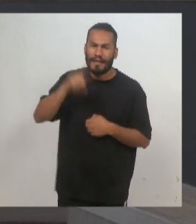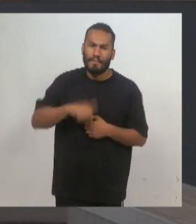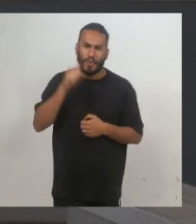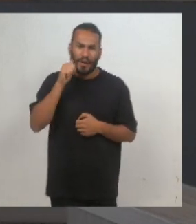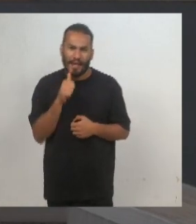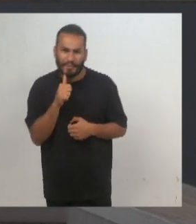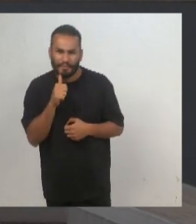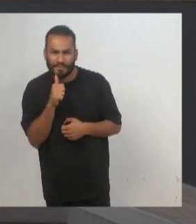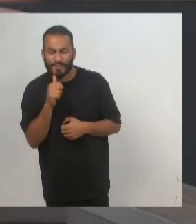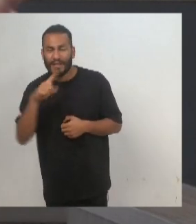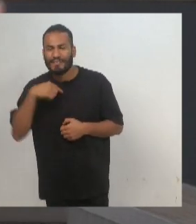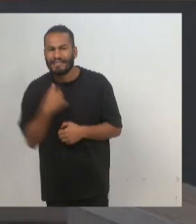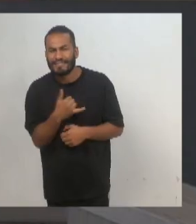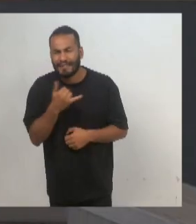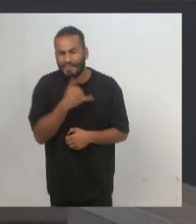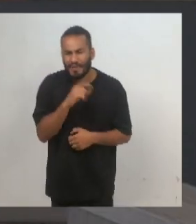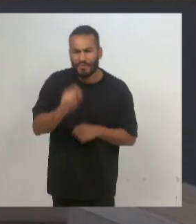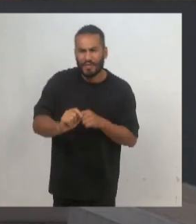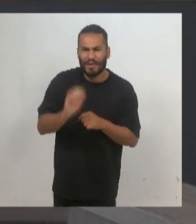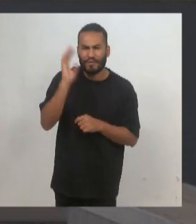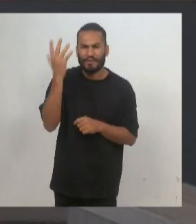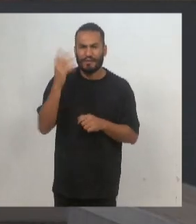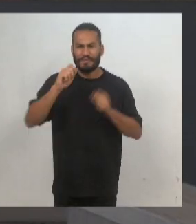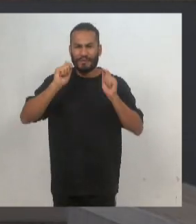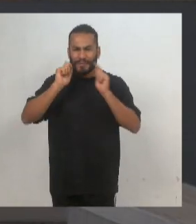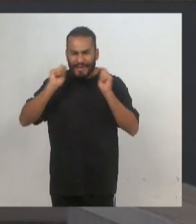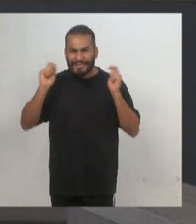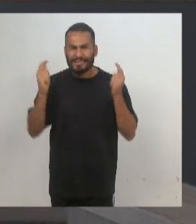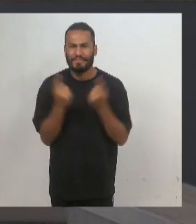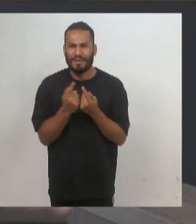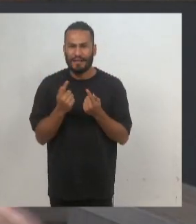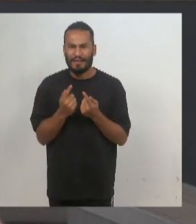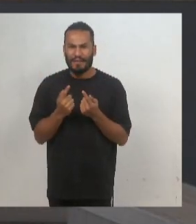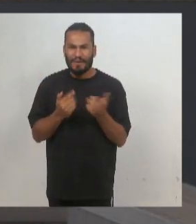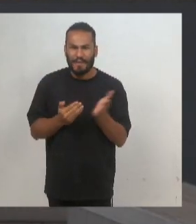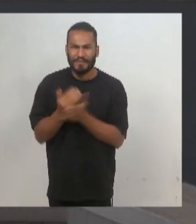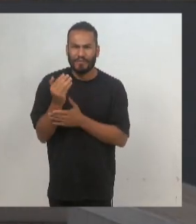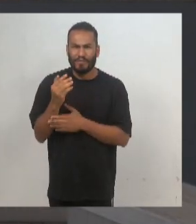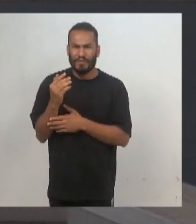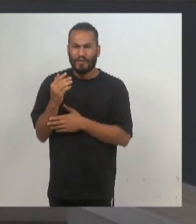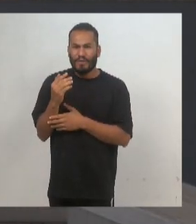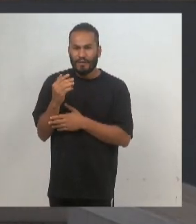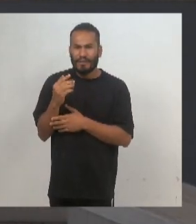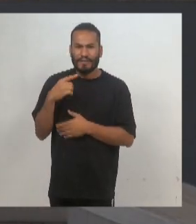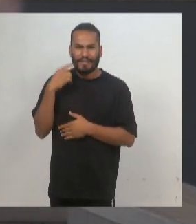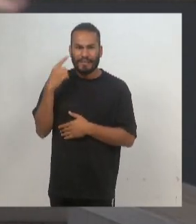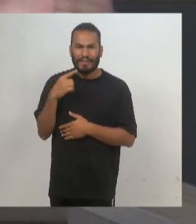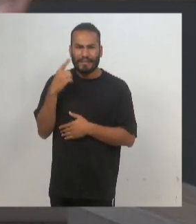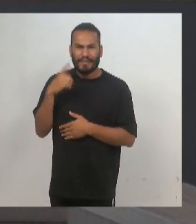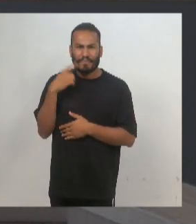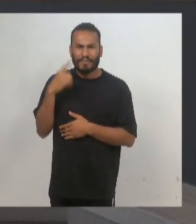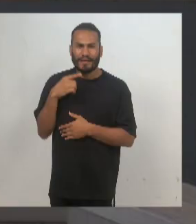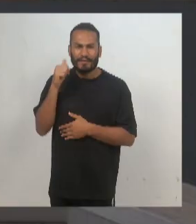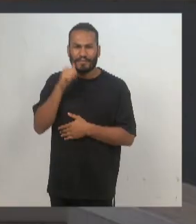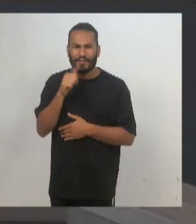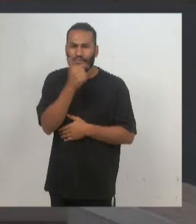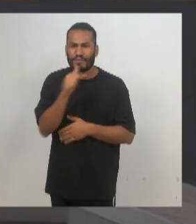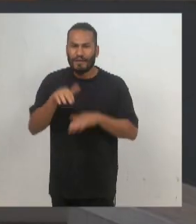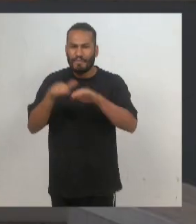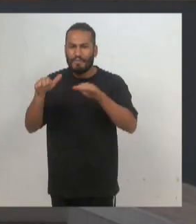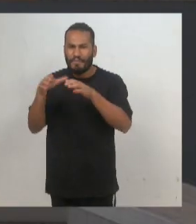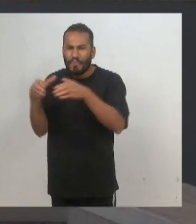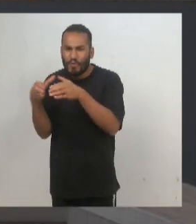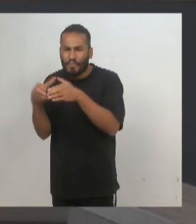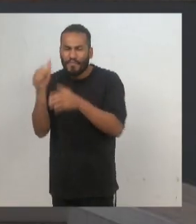mulher, né? A gente lamenta o que aconteceu na Assembleia Legislativa e partiu de uma deputada, né, do PL, com relação a não ter mais a bancada feminina na